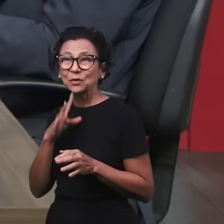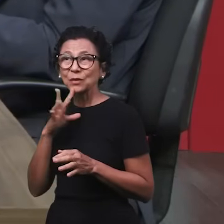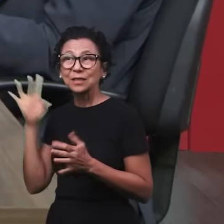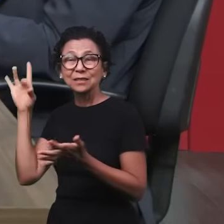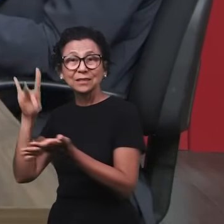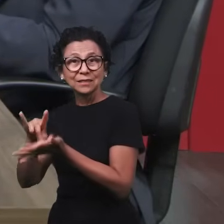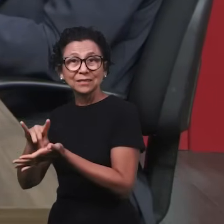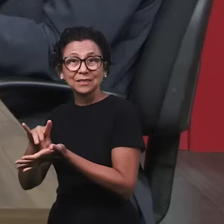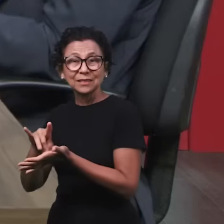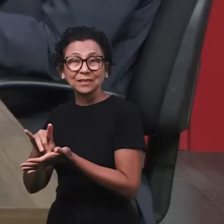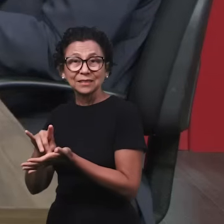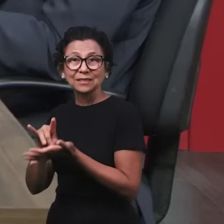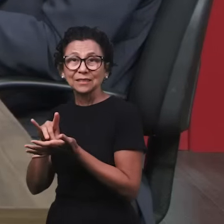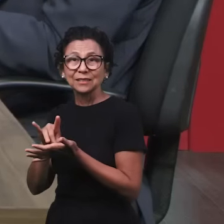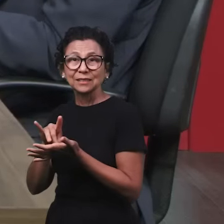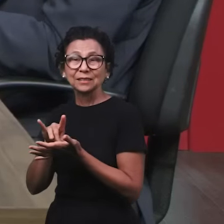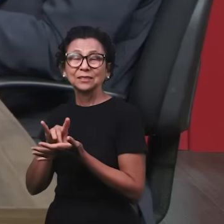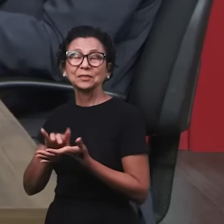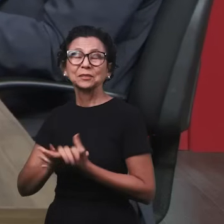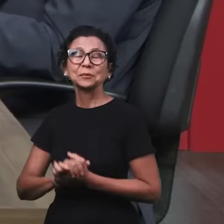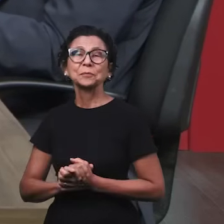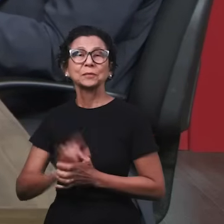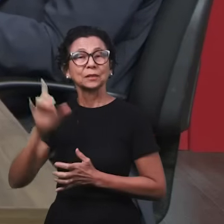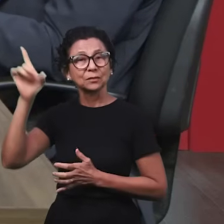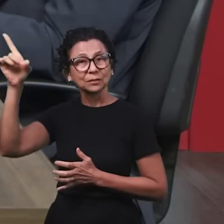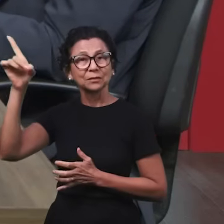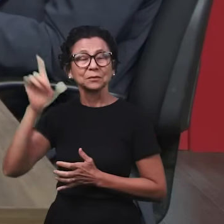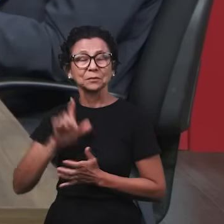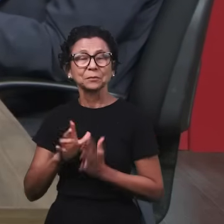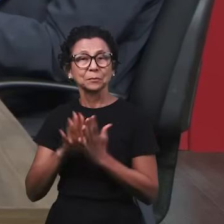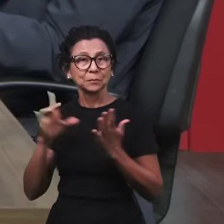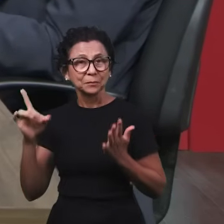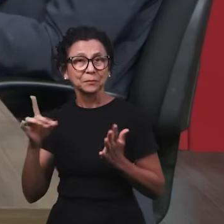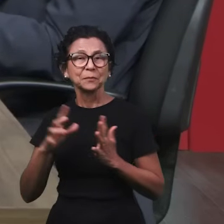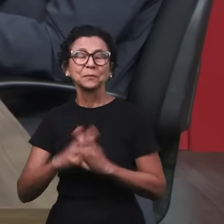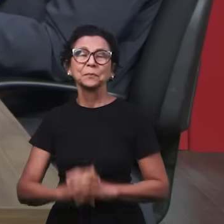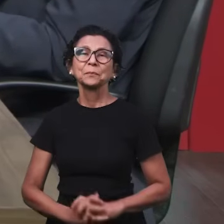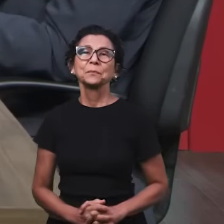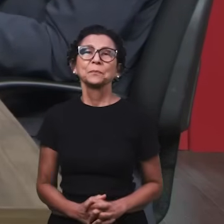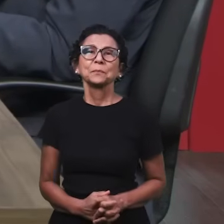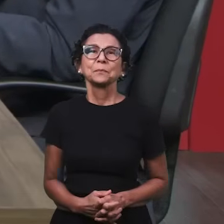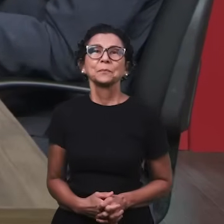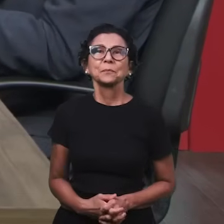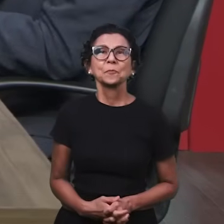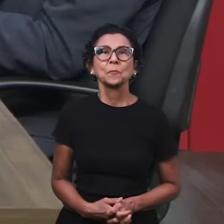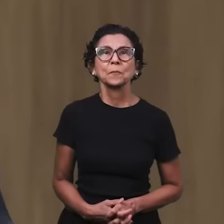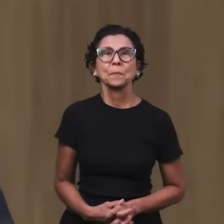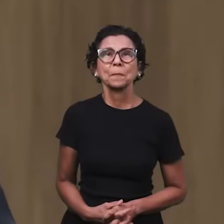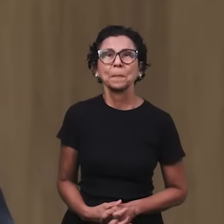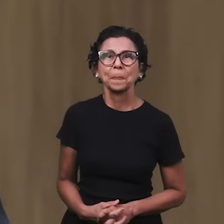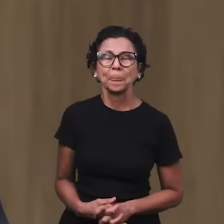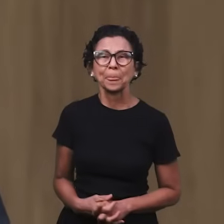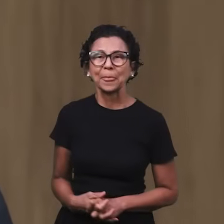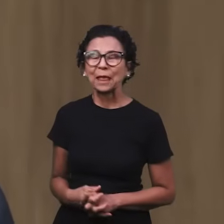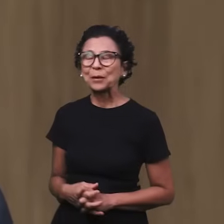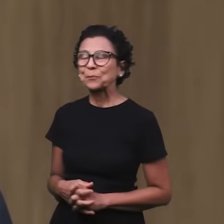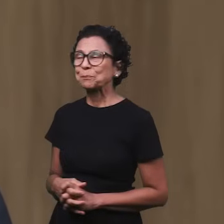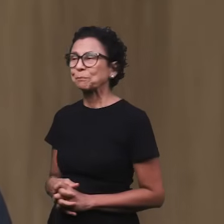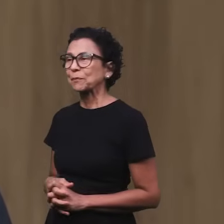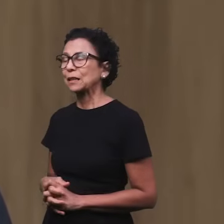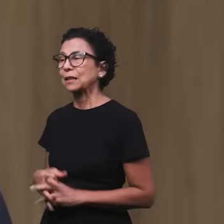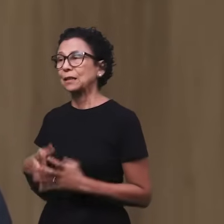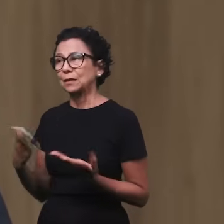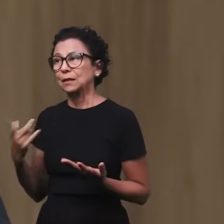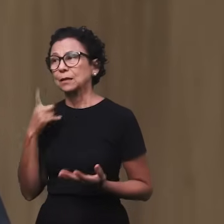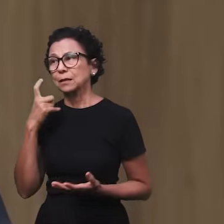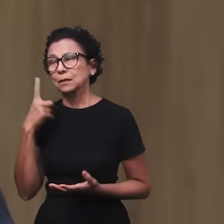até uma passagem, né, interessante, né, essa questão da obra ela ser dinâmica e